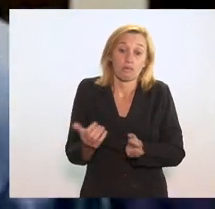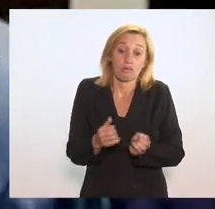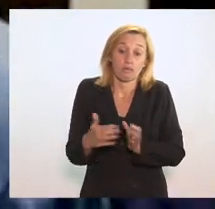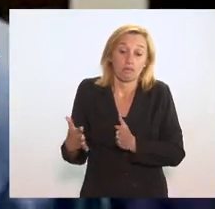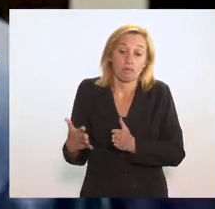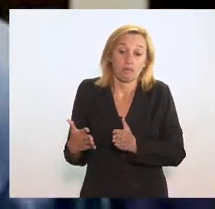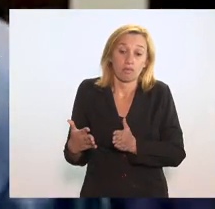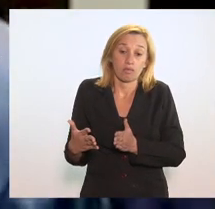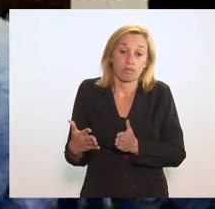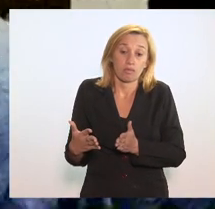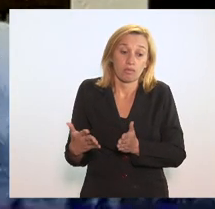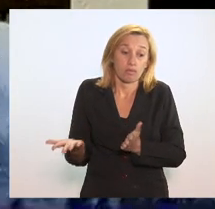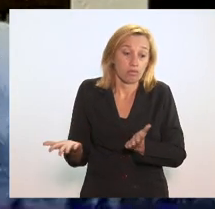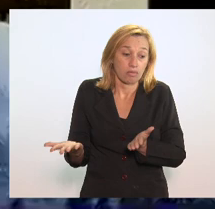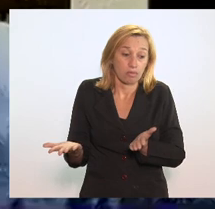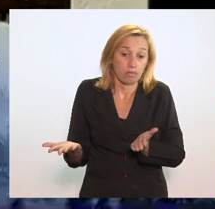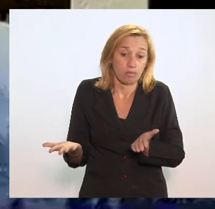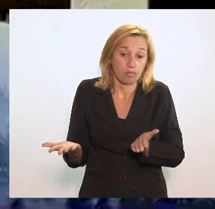com